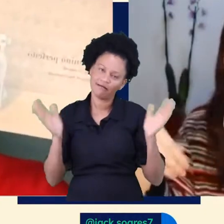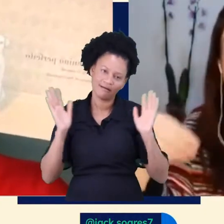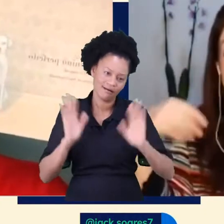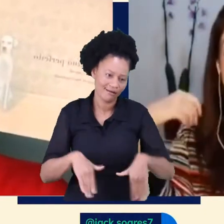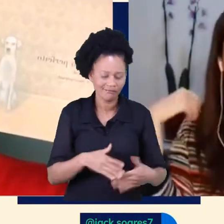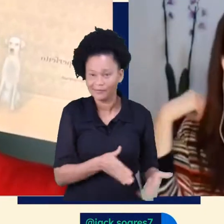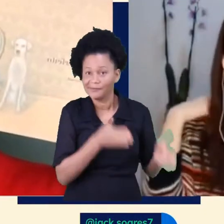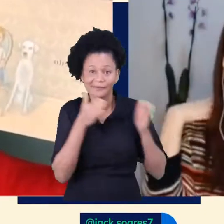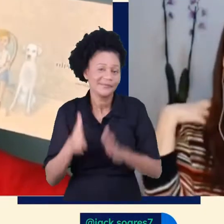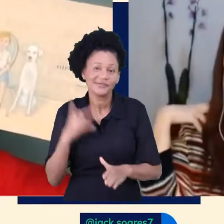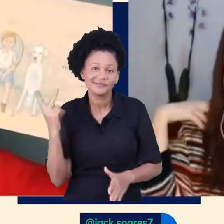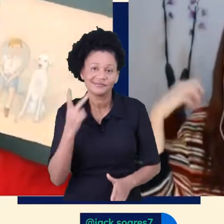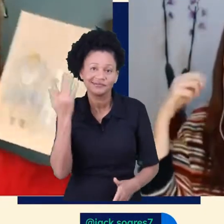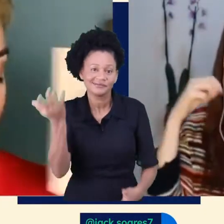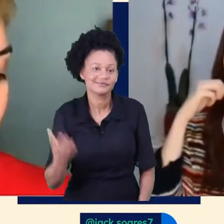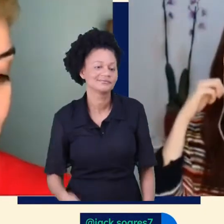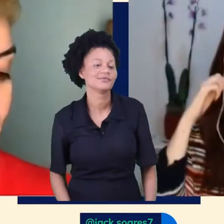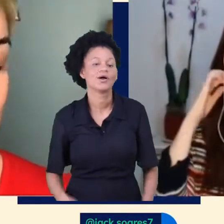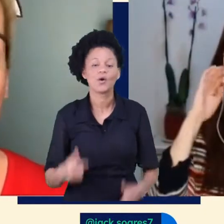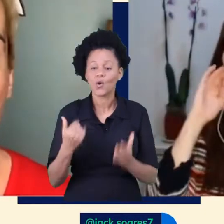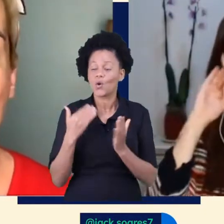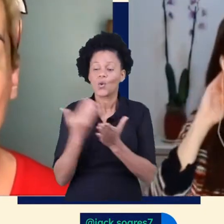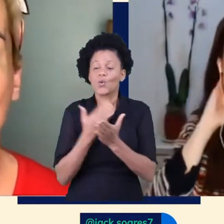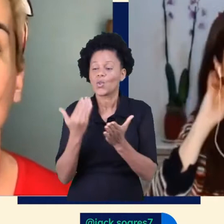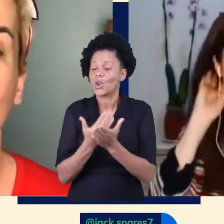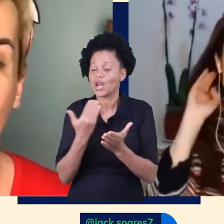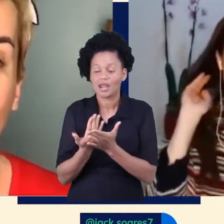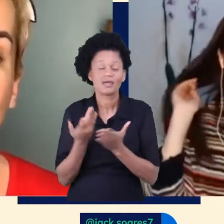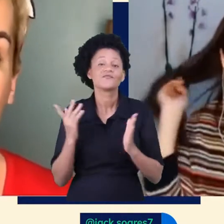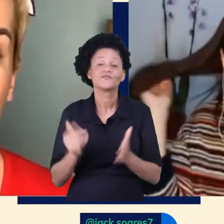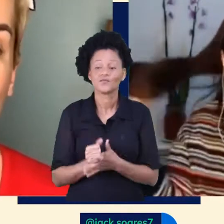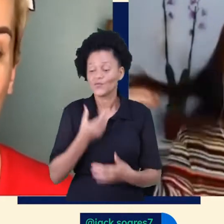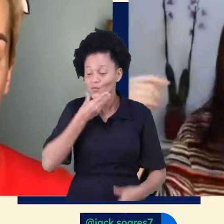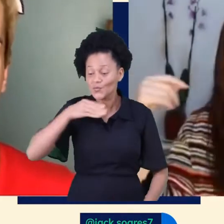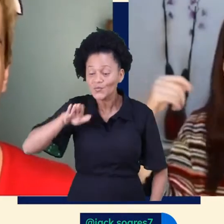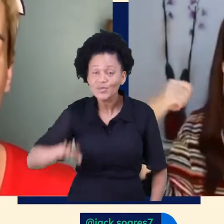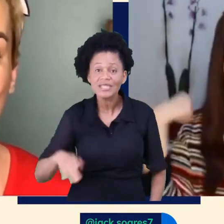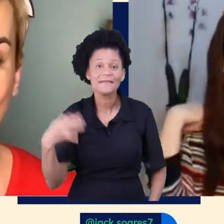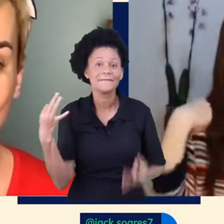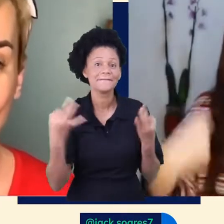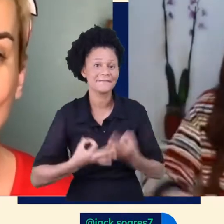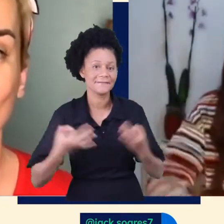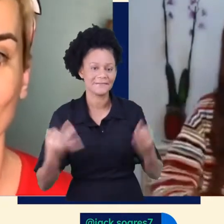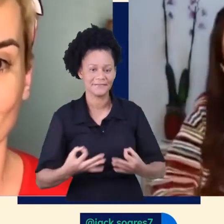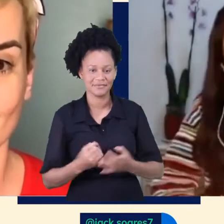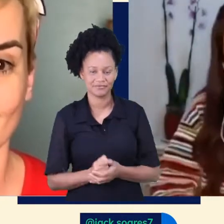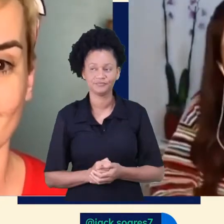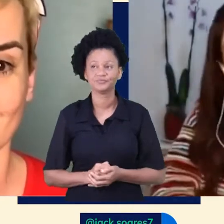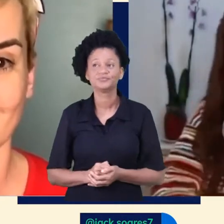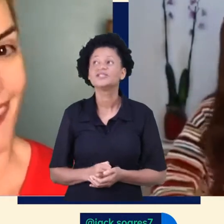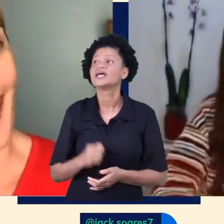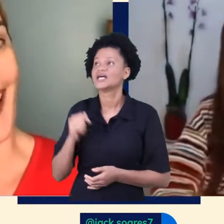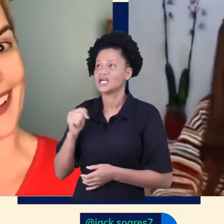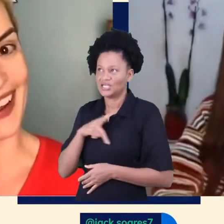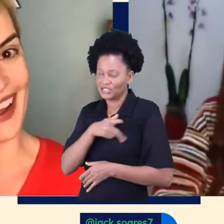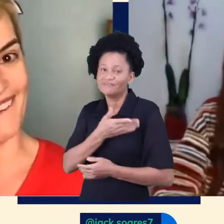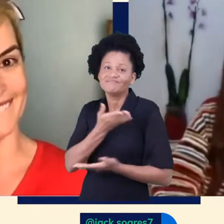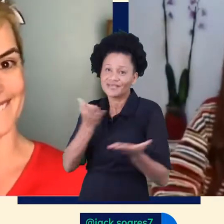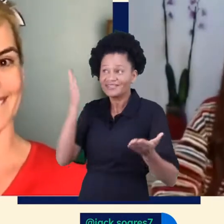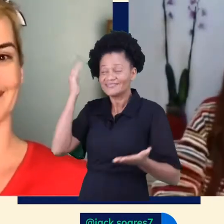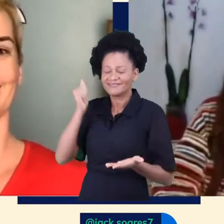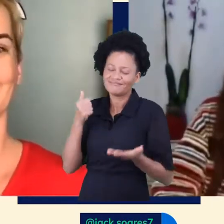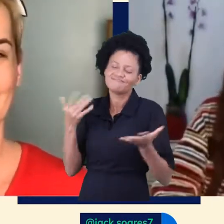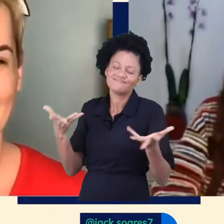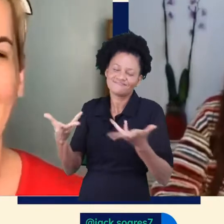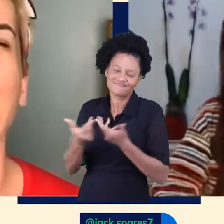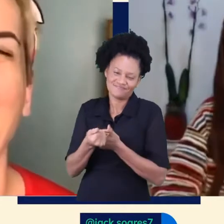é O Menino Perfeito. Vocês podem procurar. Gente, esse livro é incrível. É maravilhoso. Esse livro é incrível. Eu conheci com o Fafá, tá vendo?